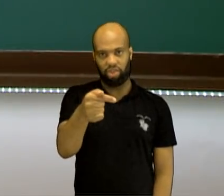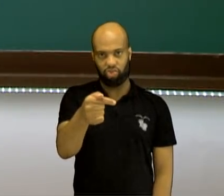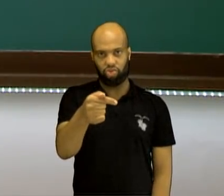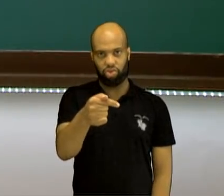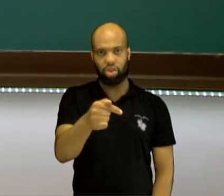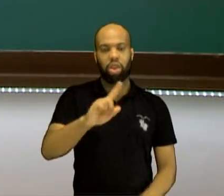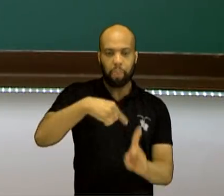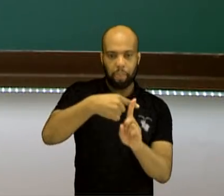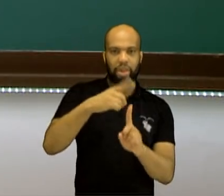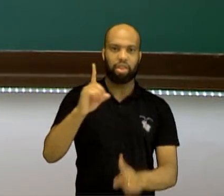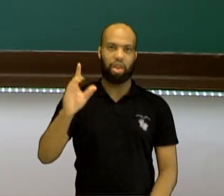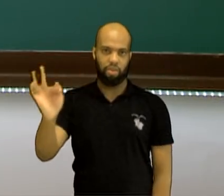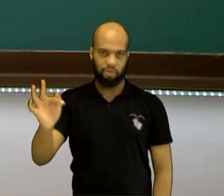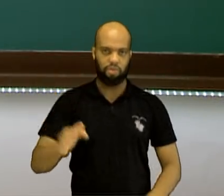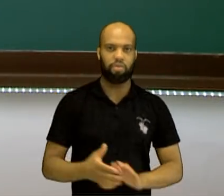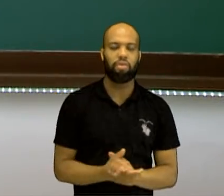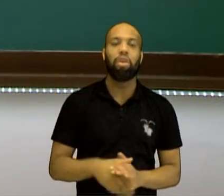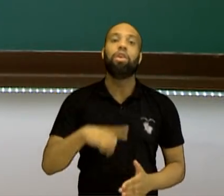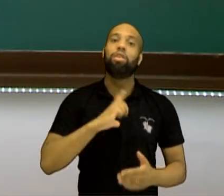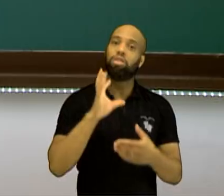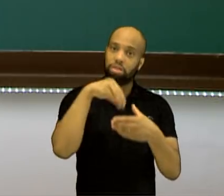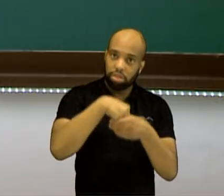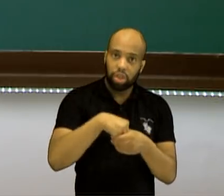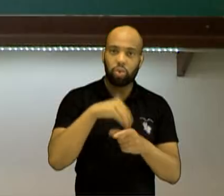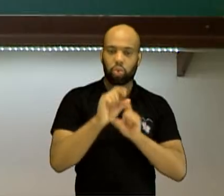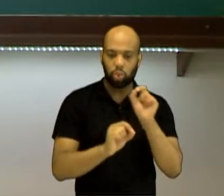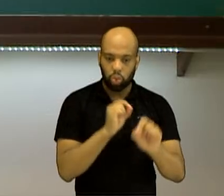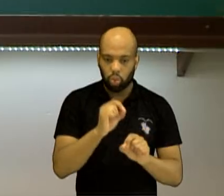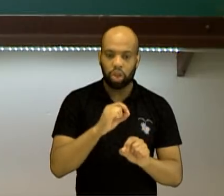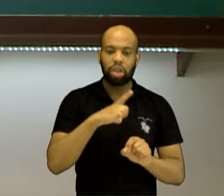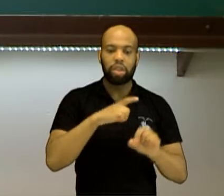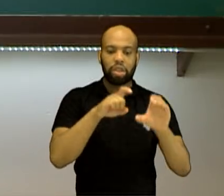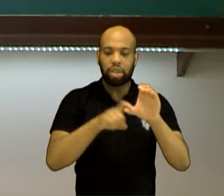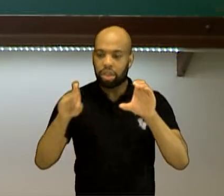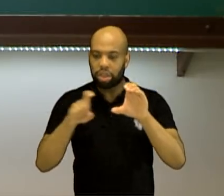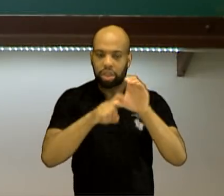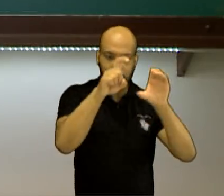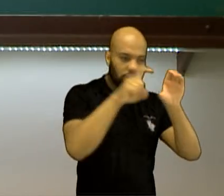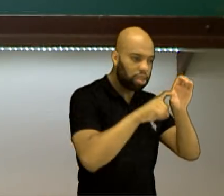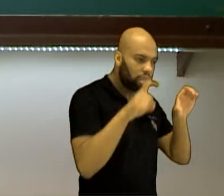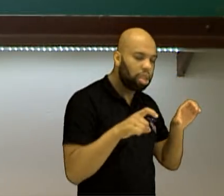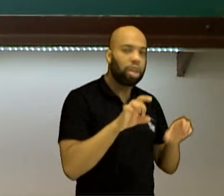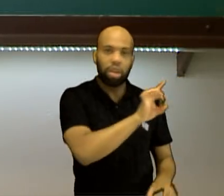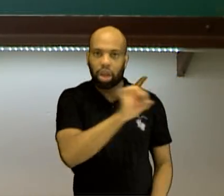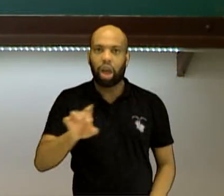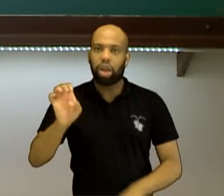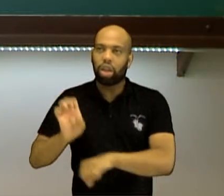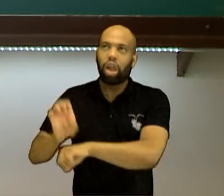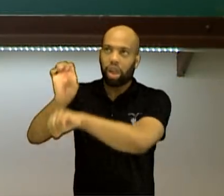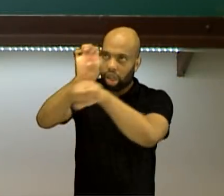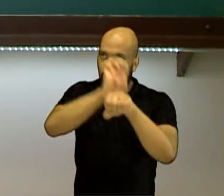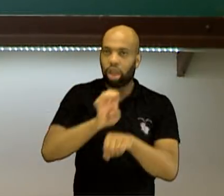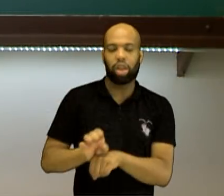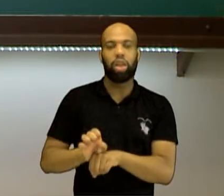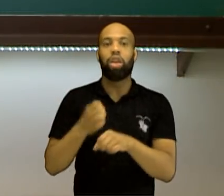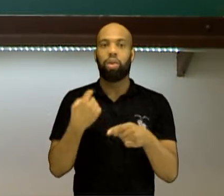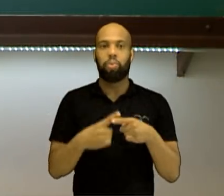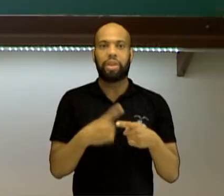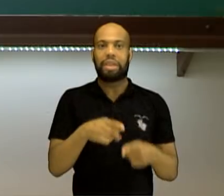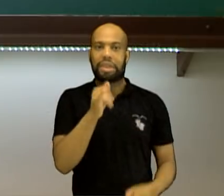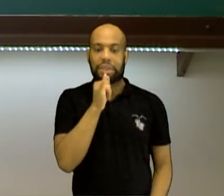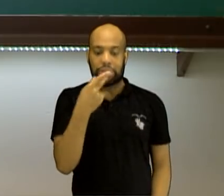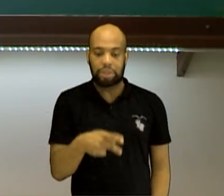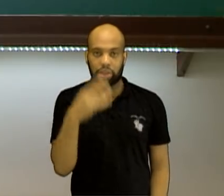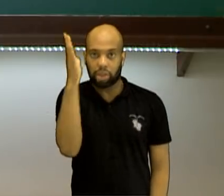Federal, conservando, dentro do possível, a autonomia de cada unidade federativa, né? Apesar que no Brasil a